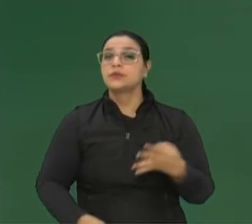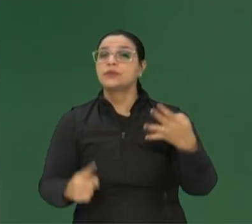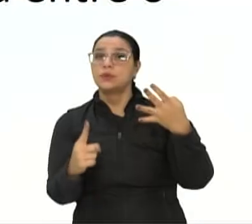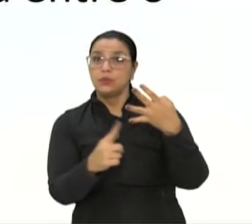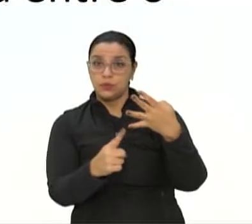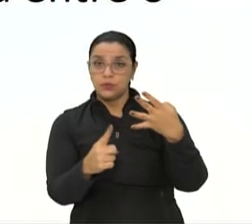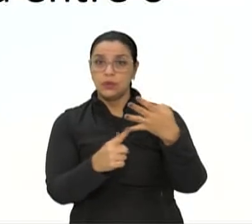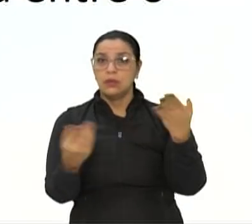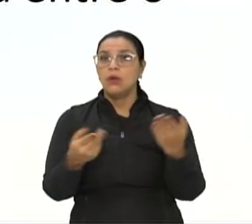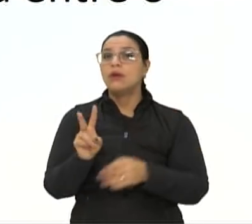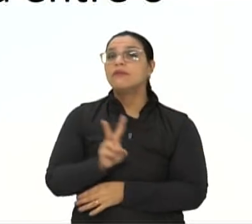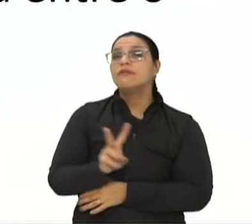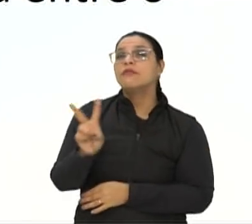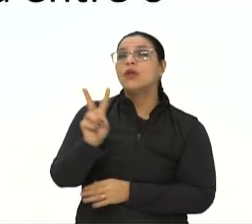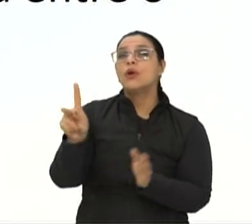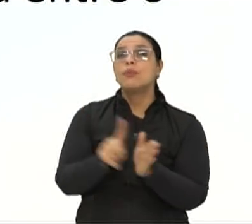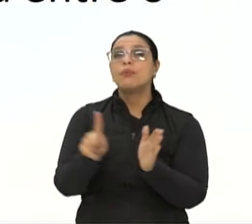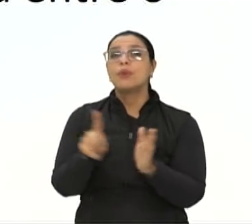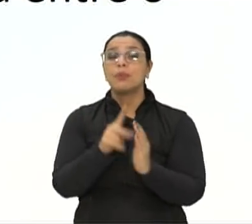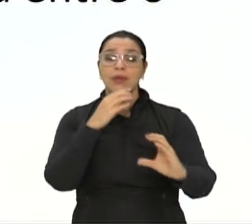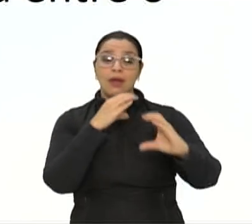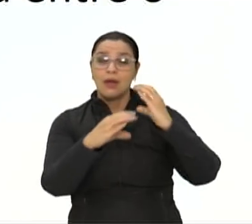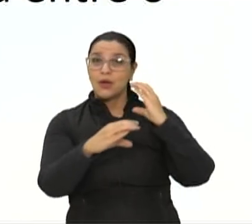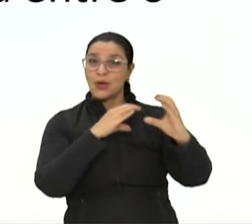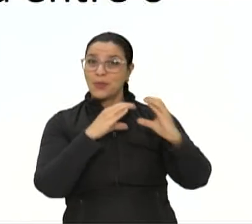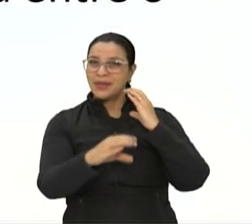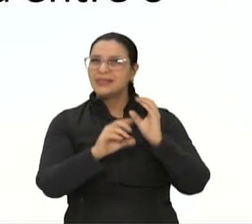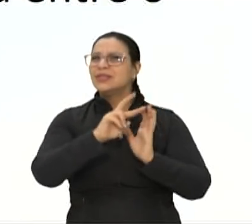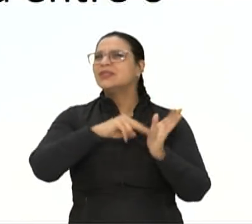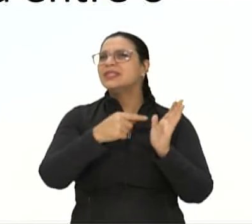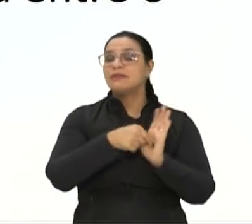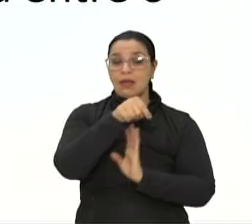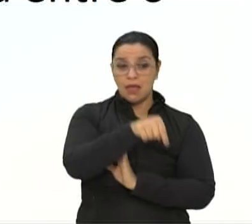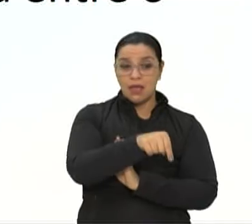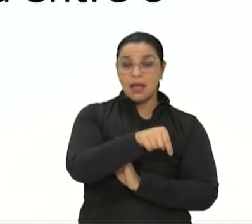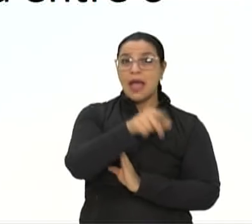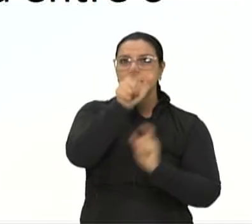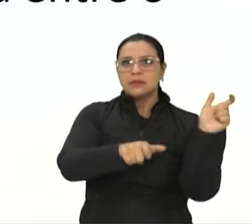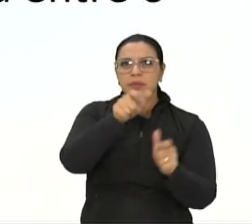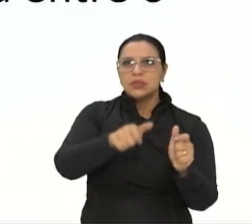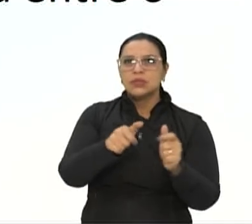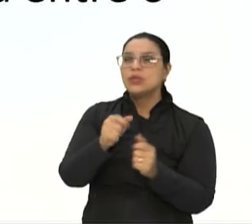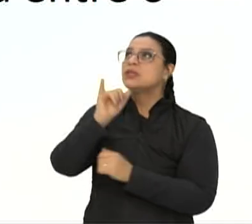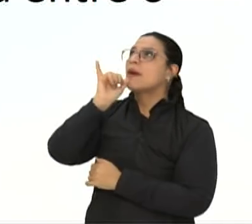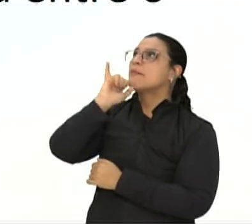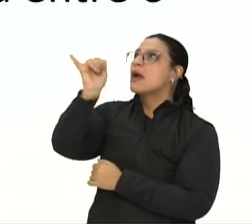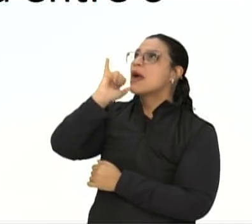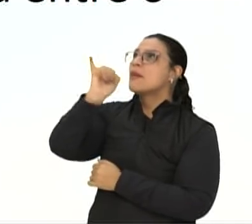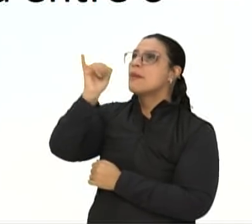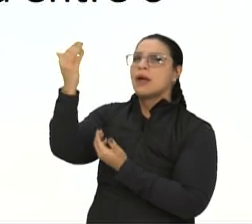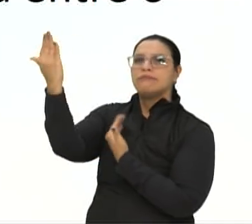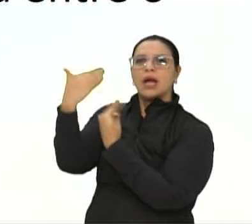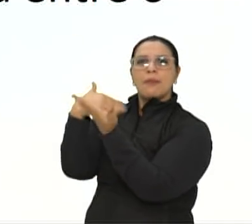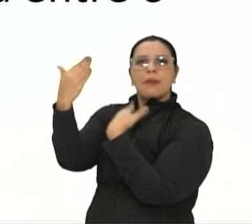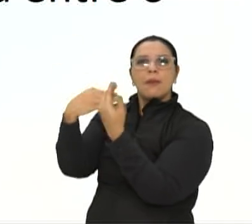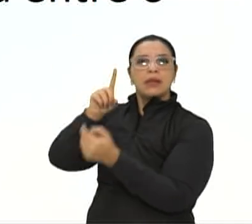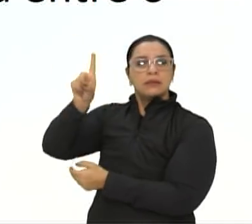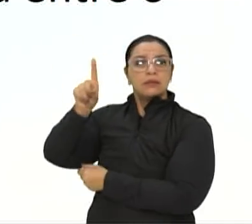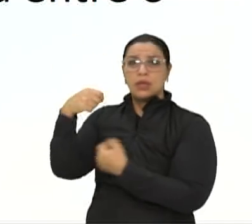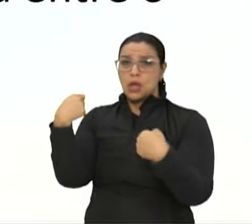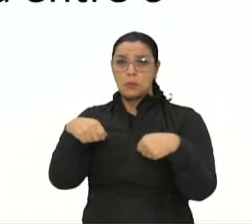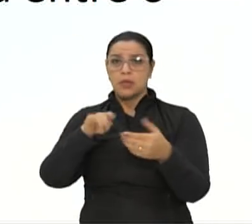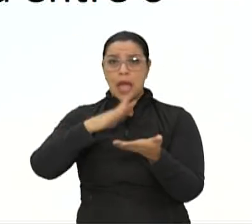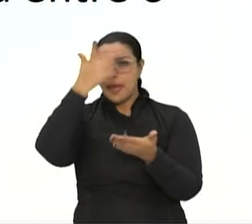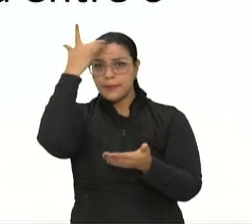último ponto, né, valorização da comunicação direta entre o indivíduo e Deus. Os protestantes vão defender que você não precisa